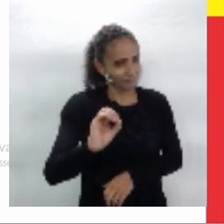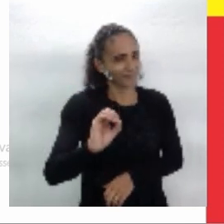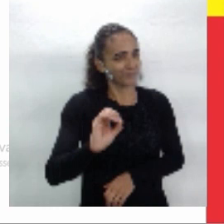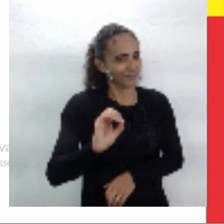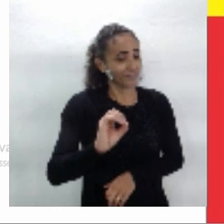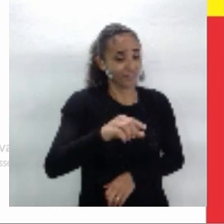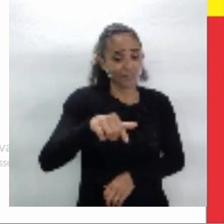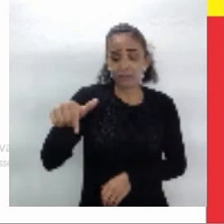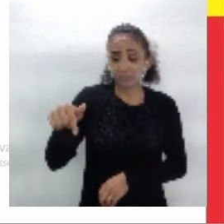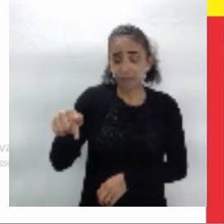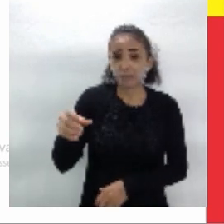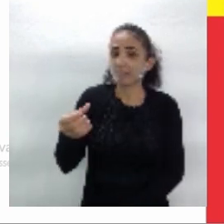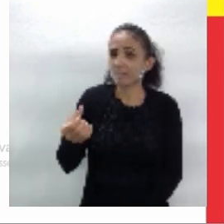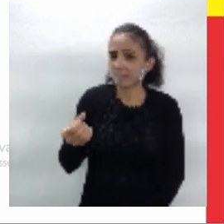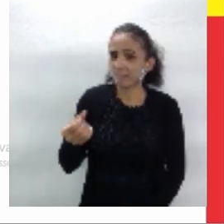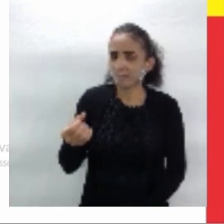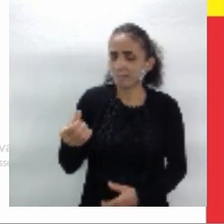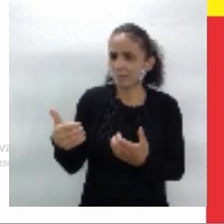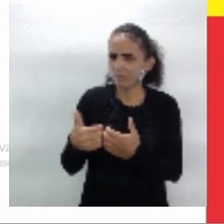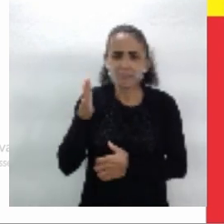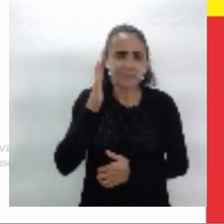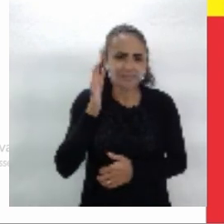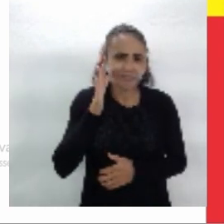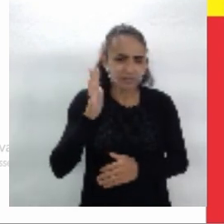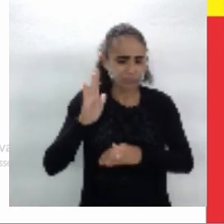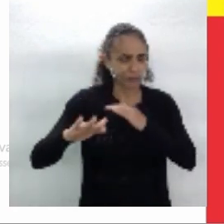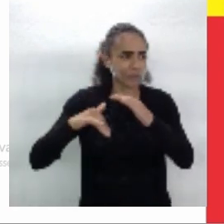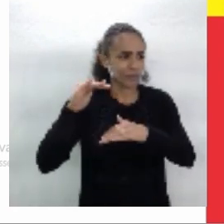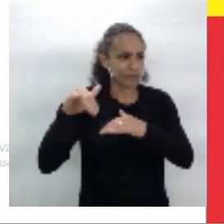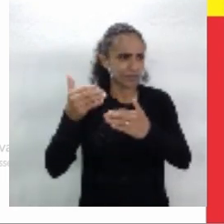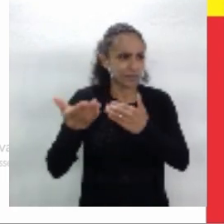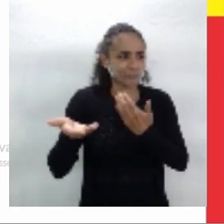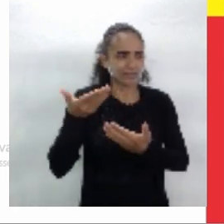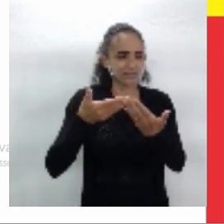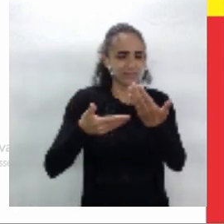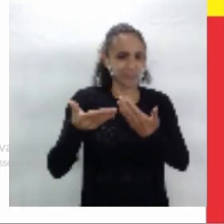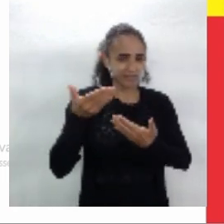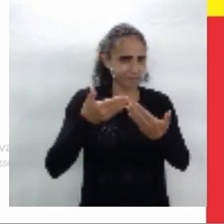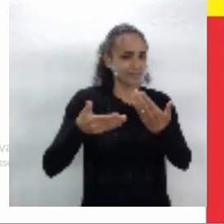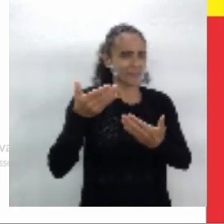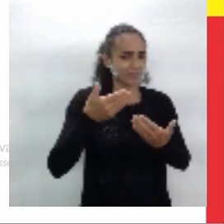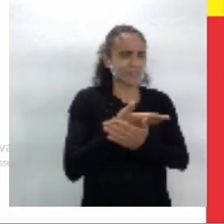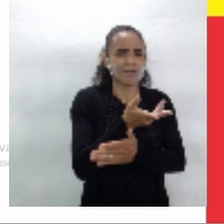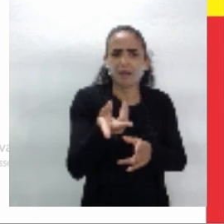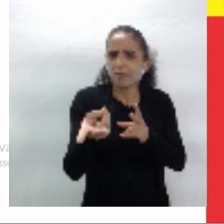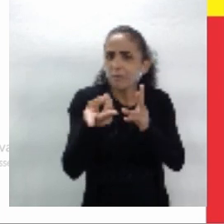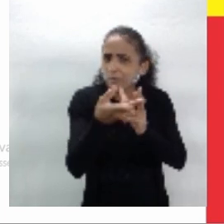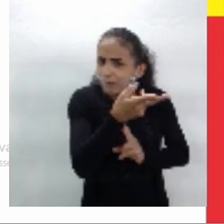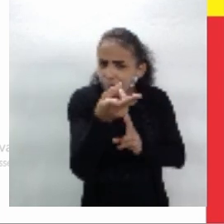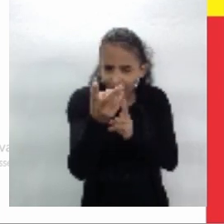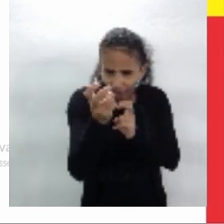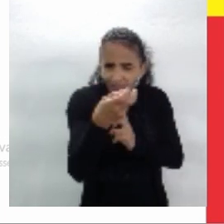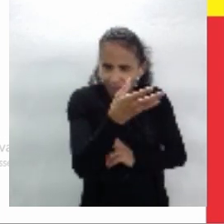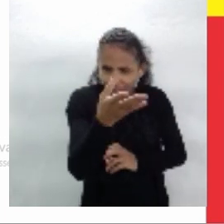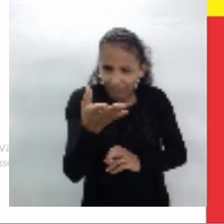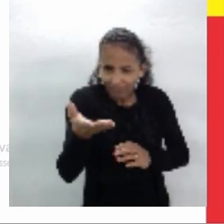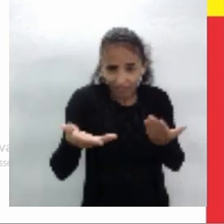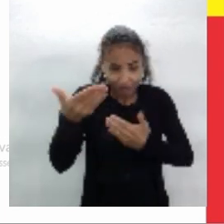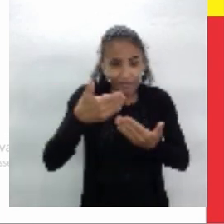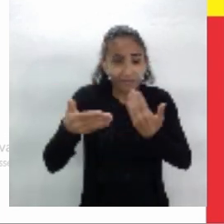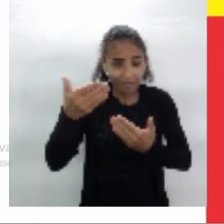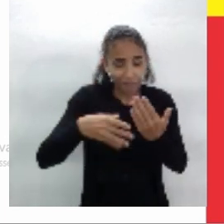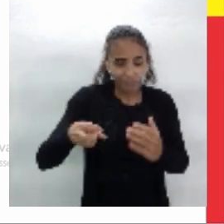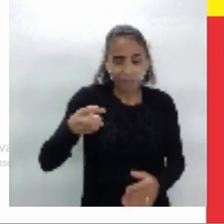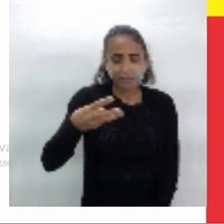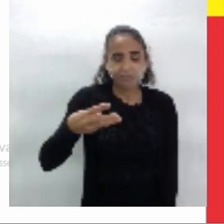O 76. Massa, vocês estão bem interagindo, que eu estou escutando daqui, você falar 80. E o